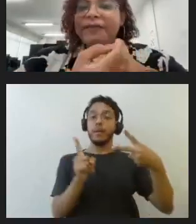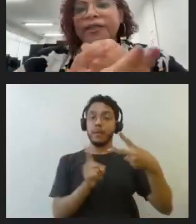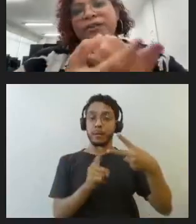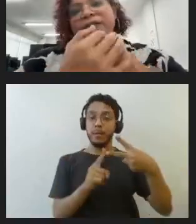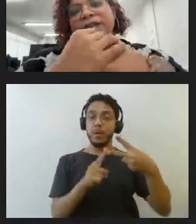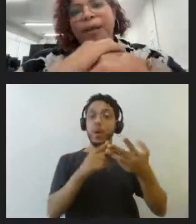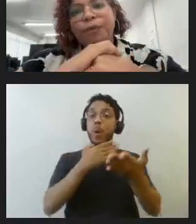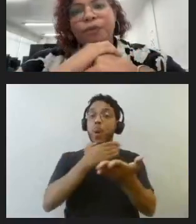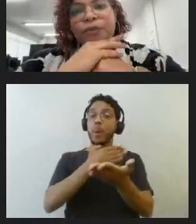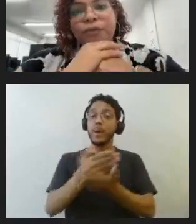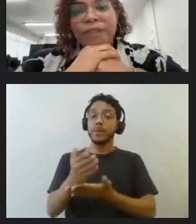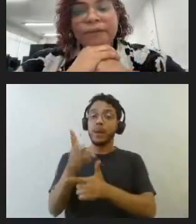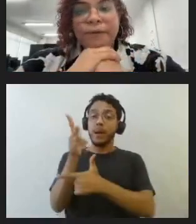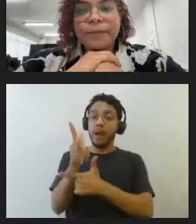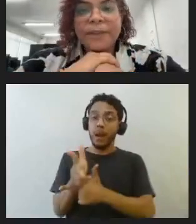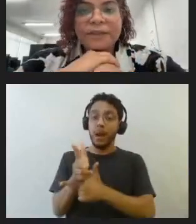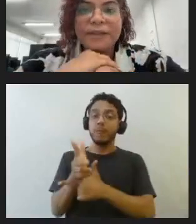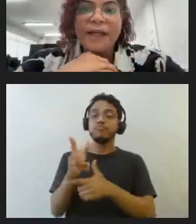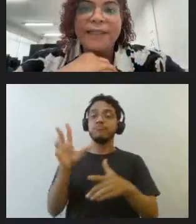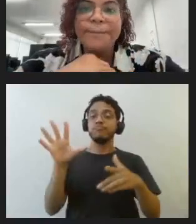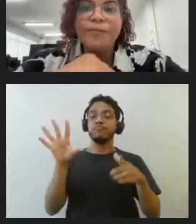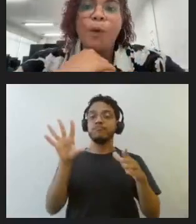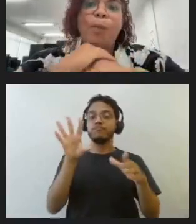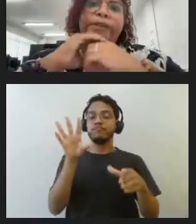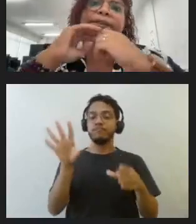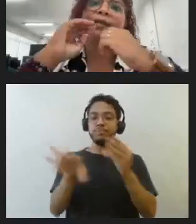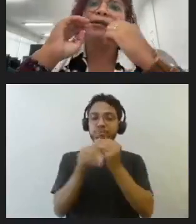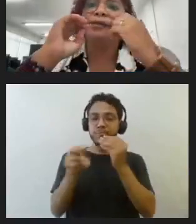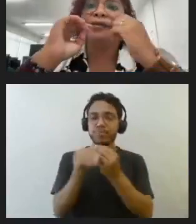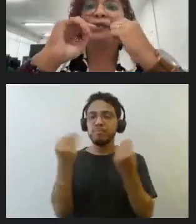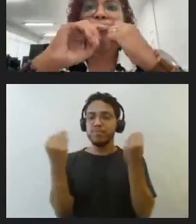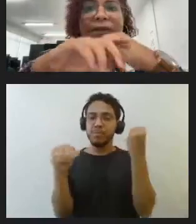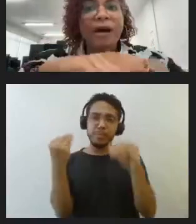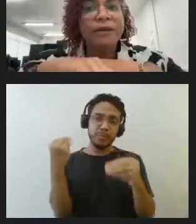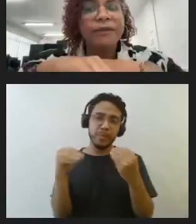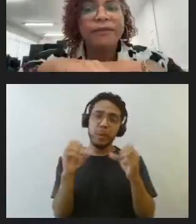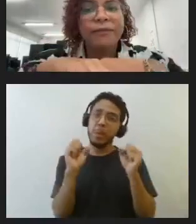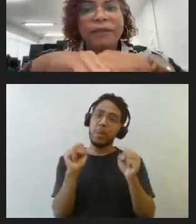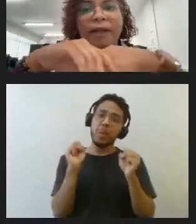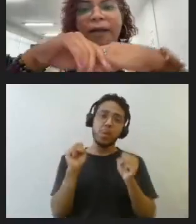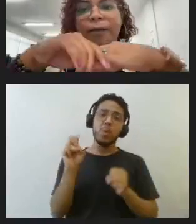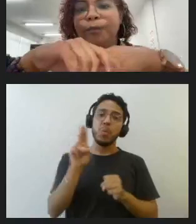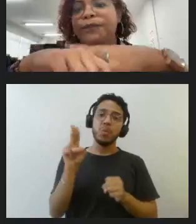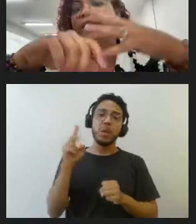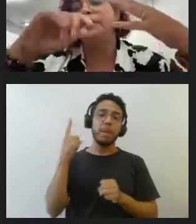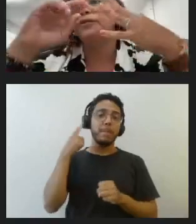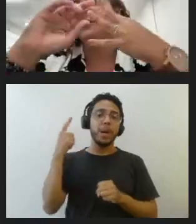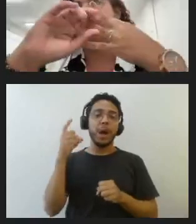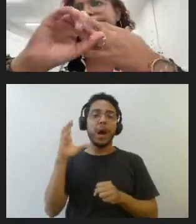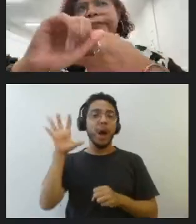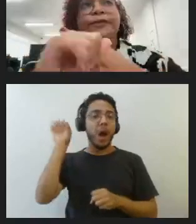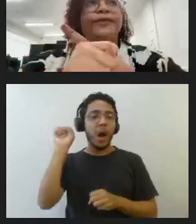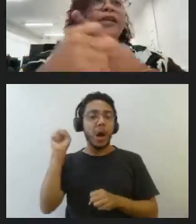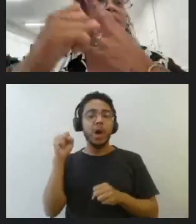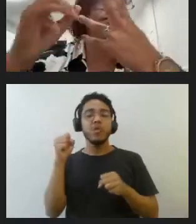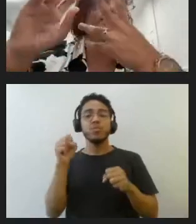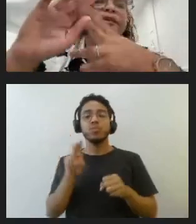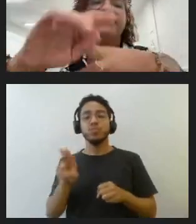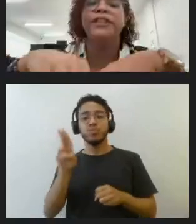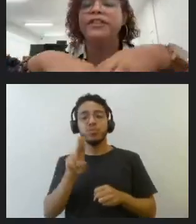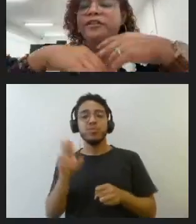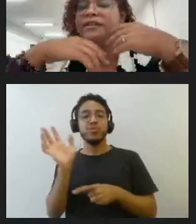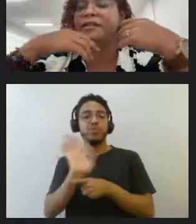as gravações, as capturas do que vamos precisar, né? Então, podem ser os áudios que vão estar embutidos, os